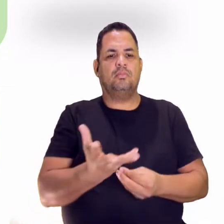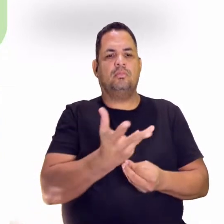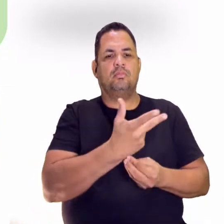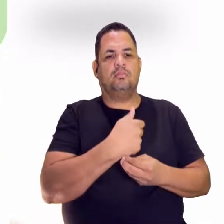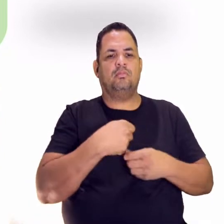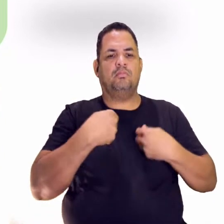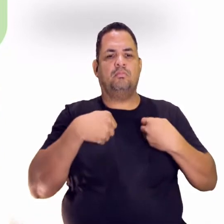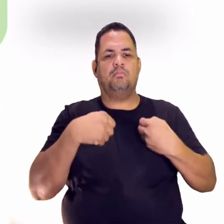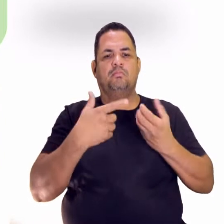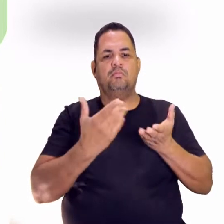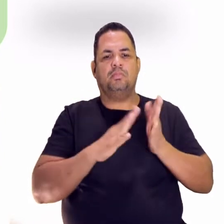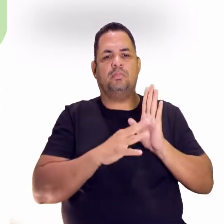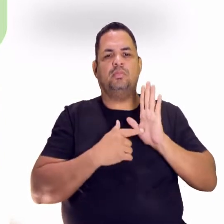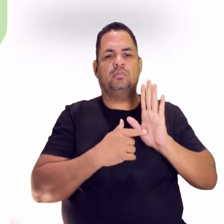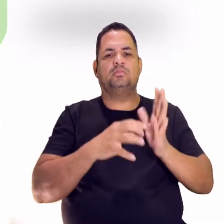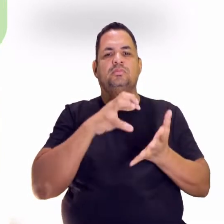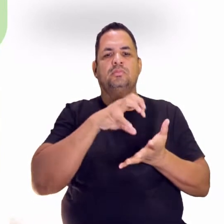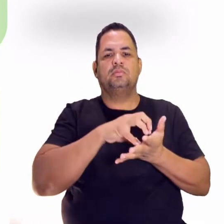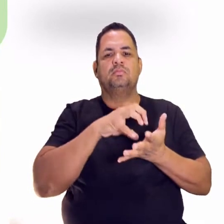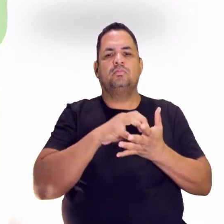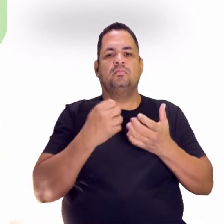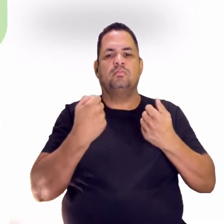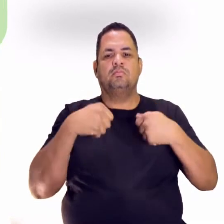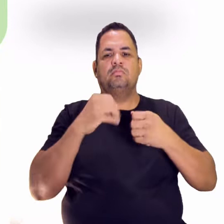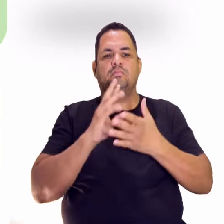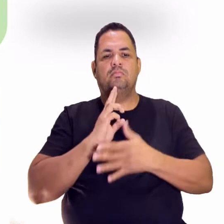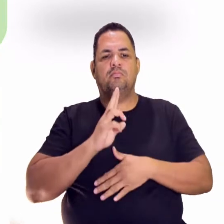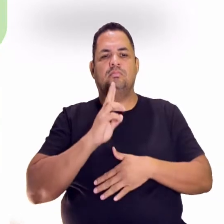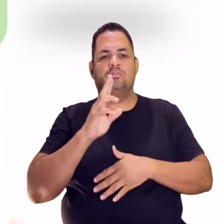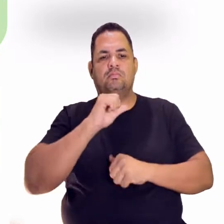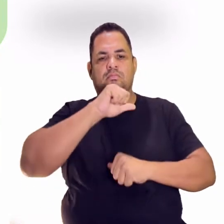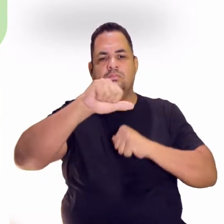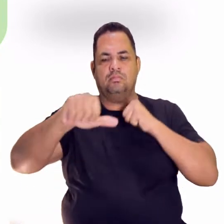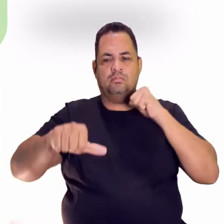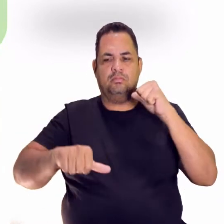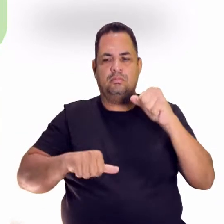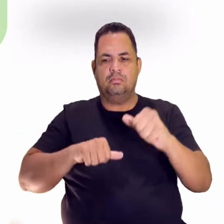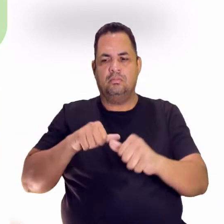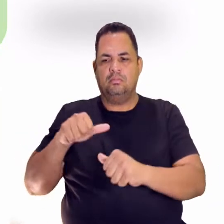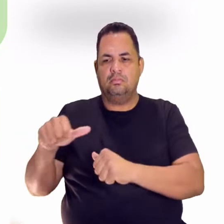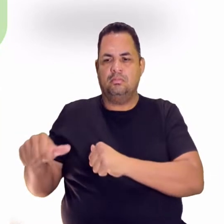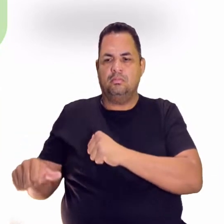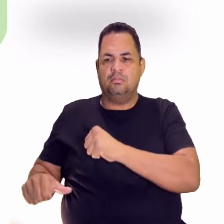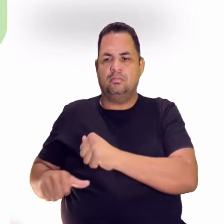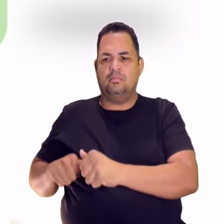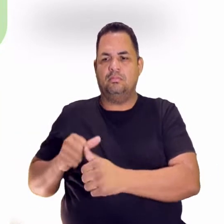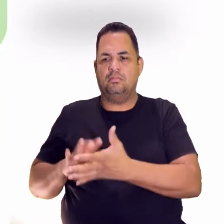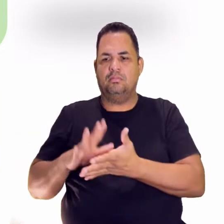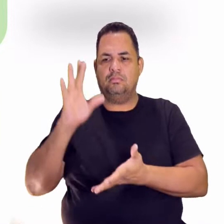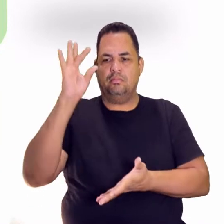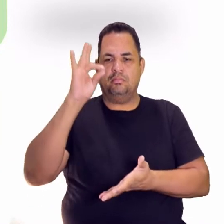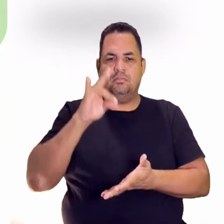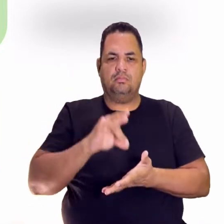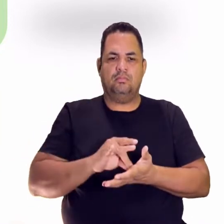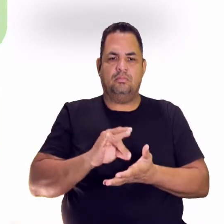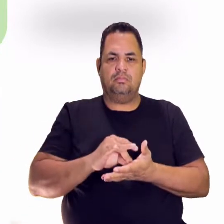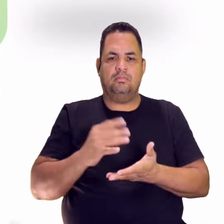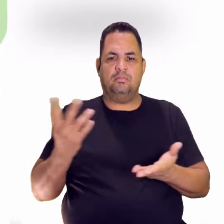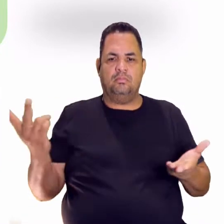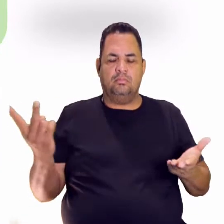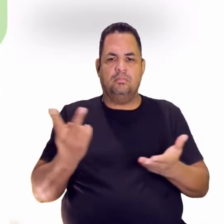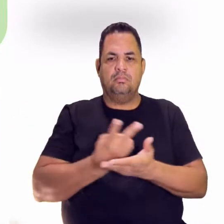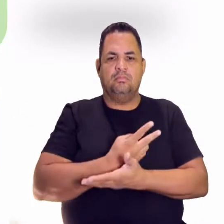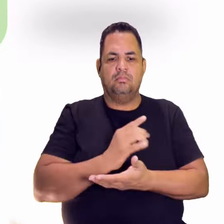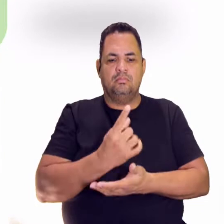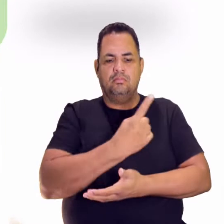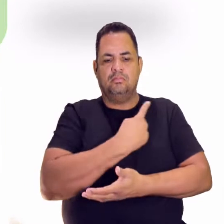deveria simbolizar a possibilidade constante de modificações da realidade